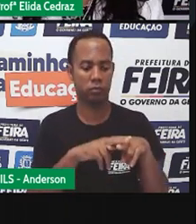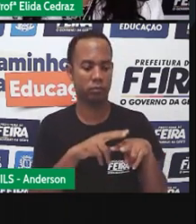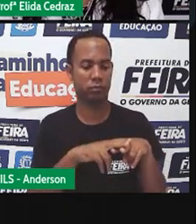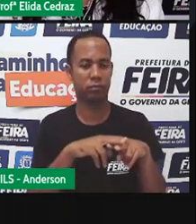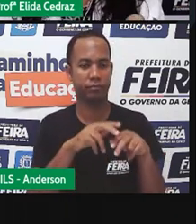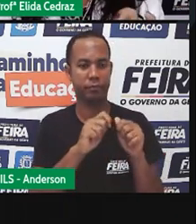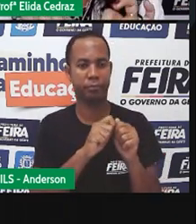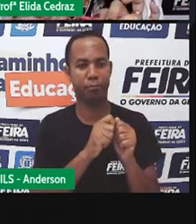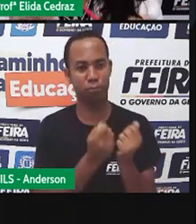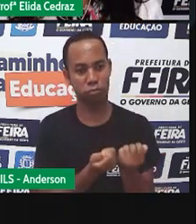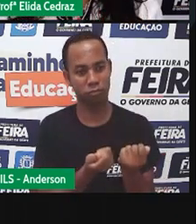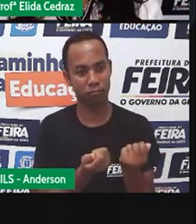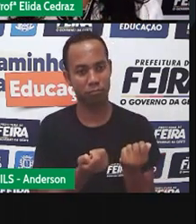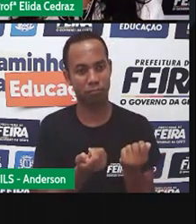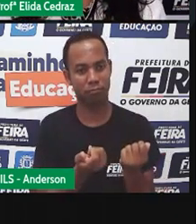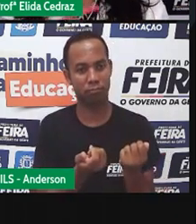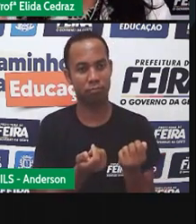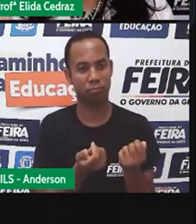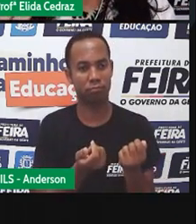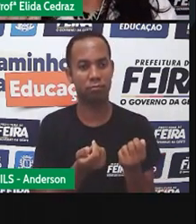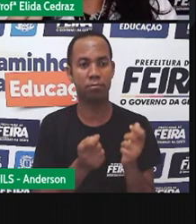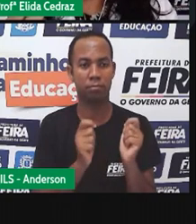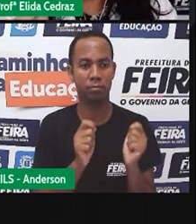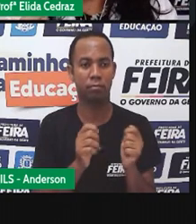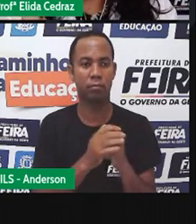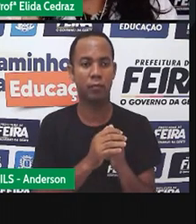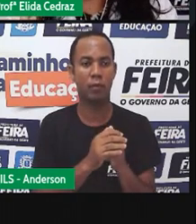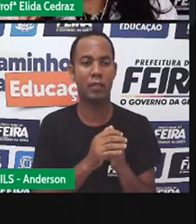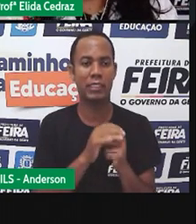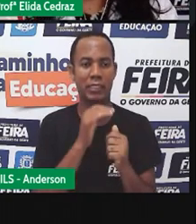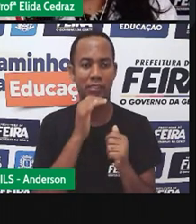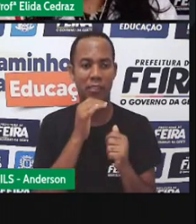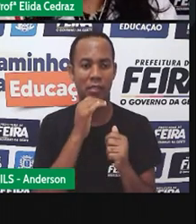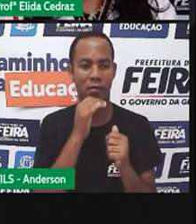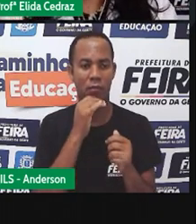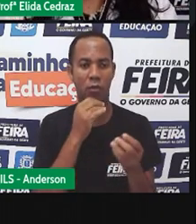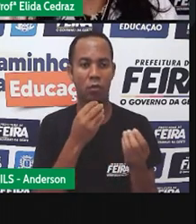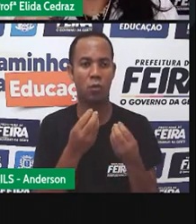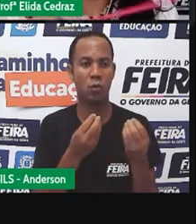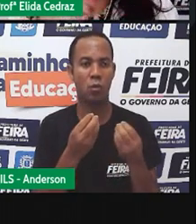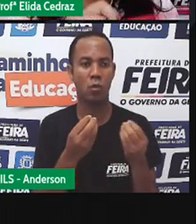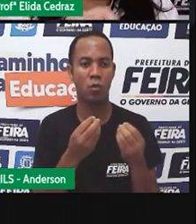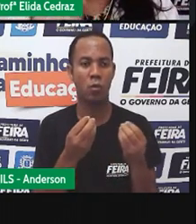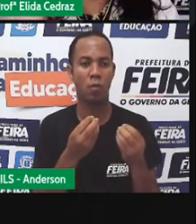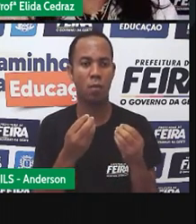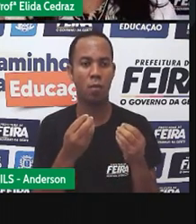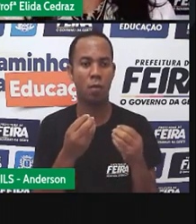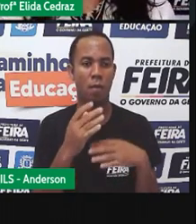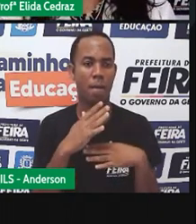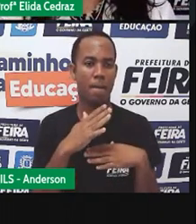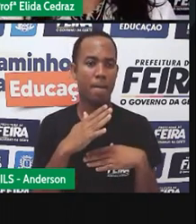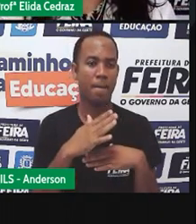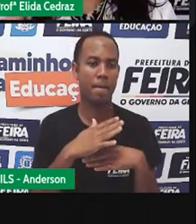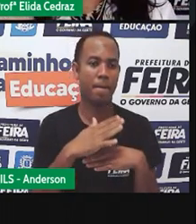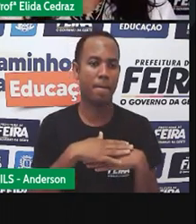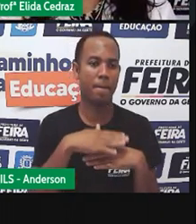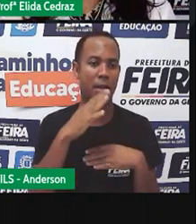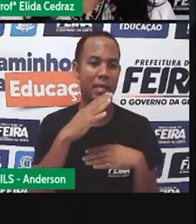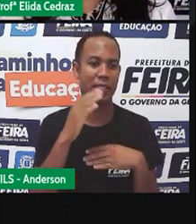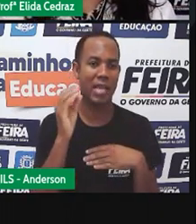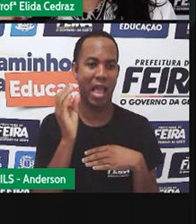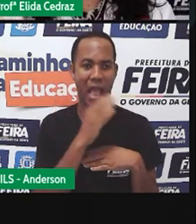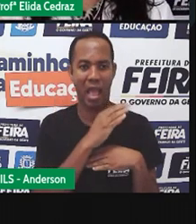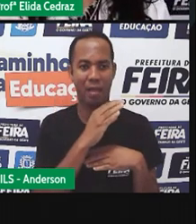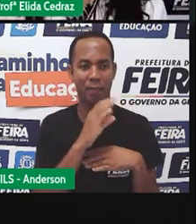alguém senta e ele quebra. Se fosse de vidro, seria mais rápido para acontecer a